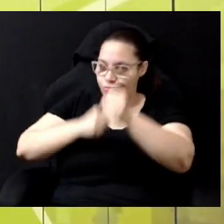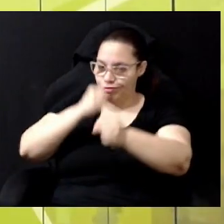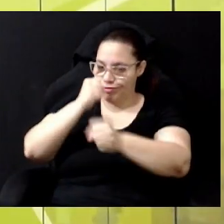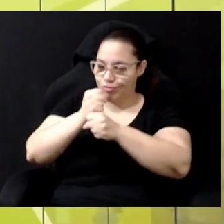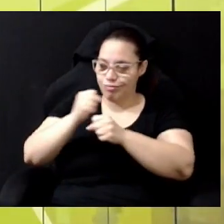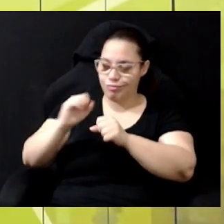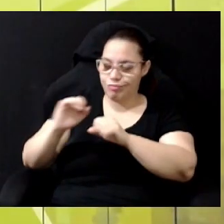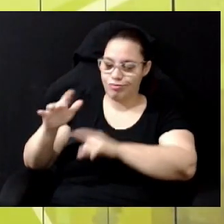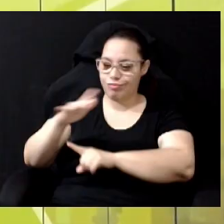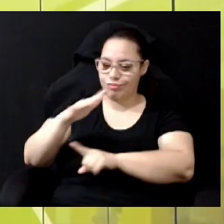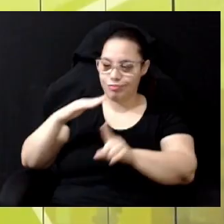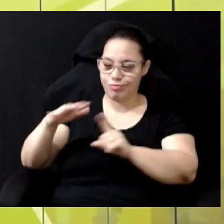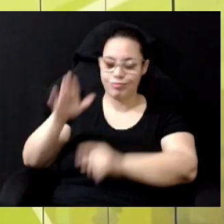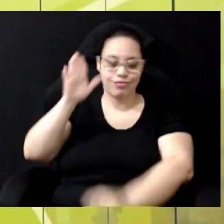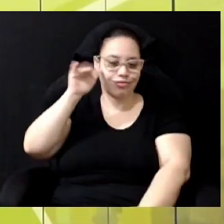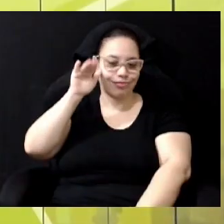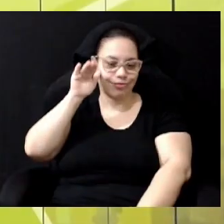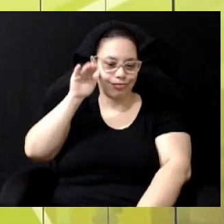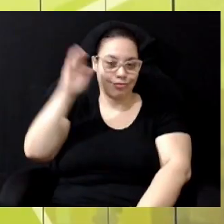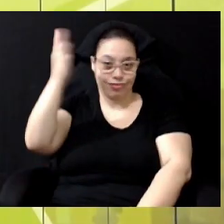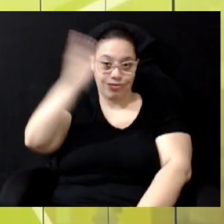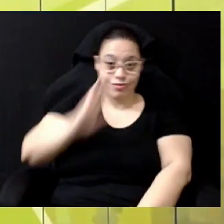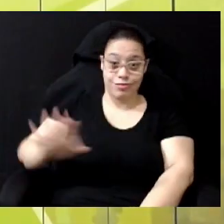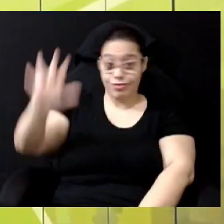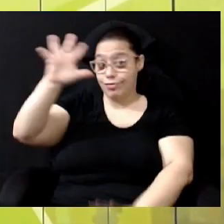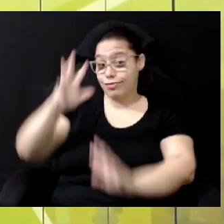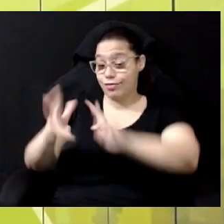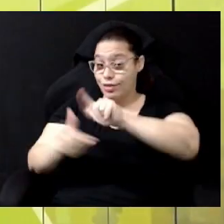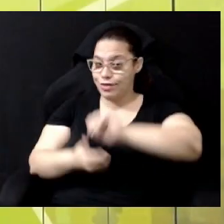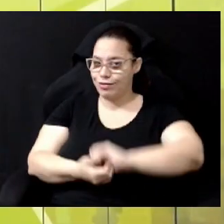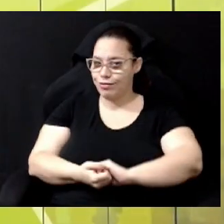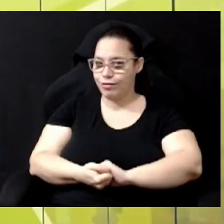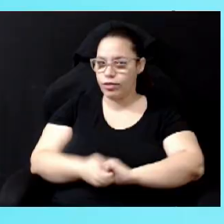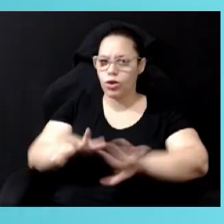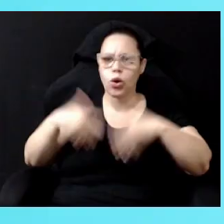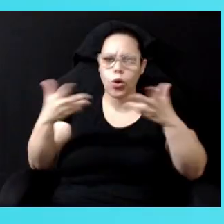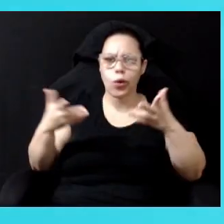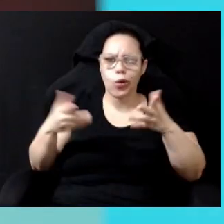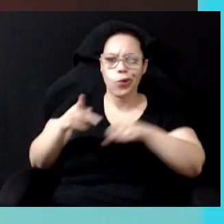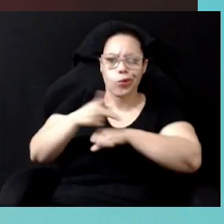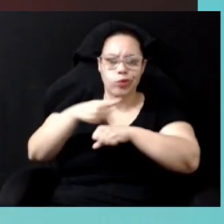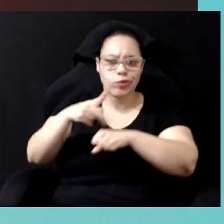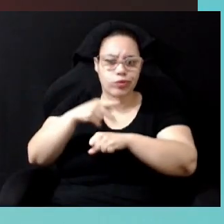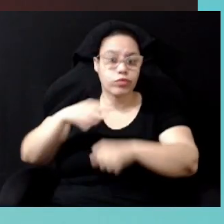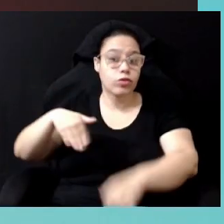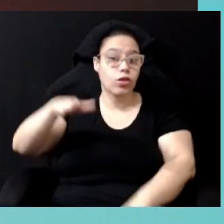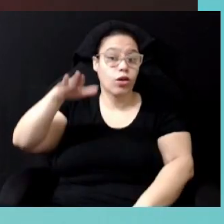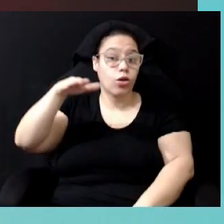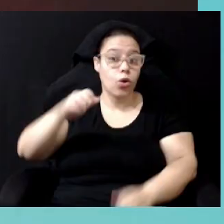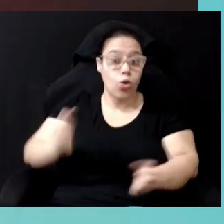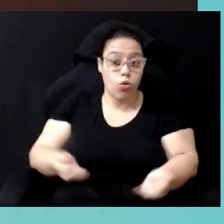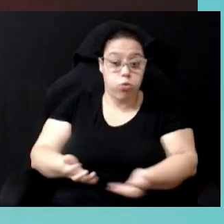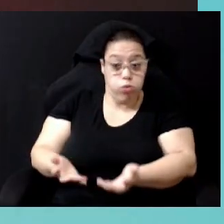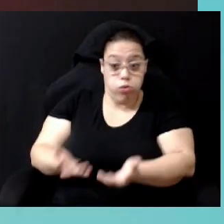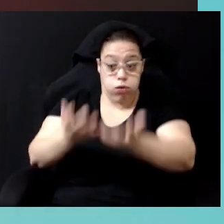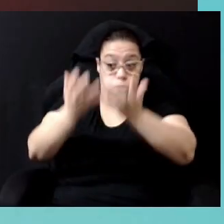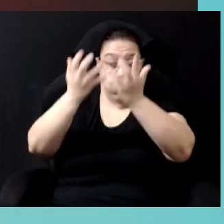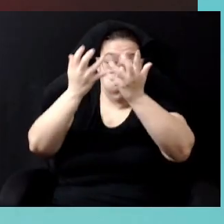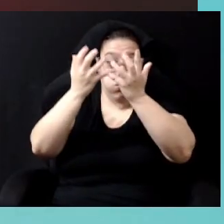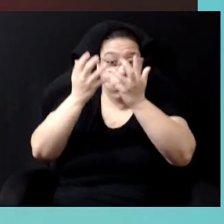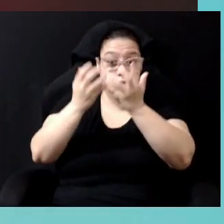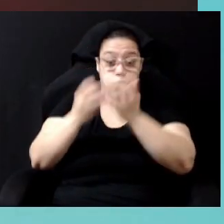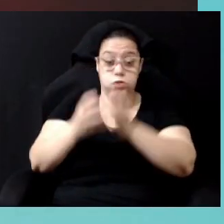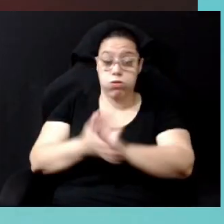agora é hora daquele giro ambiental pelas curiosidades do Brasil e do mundo. Quais são os países com mais vulcões?